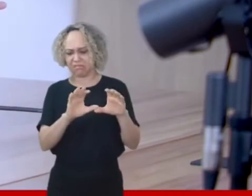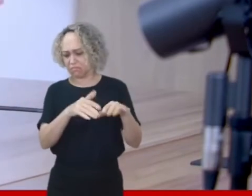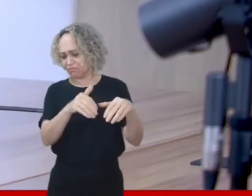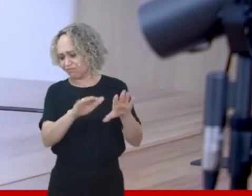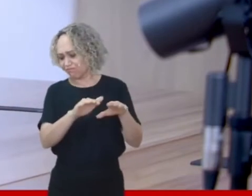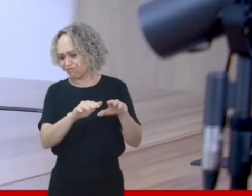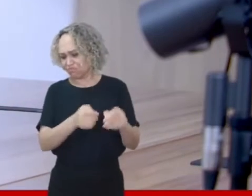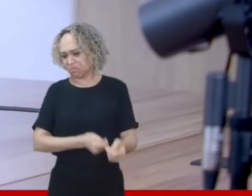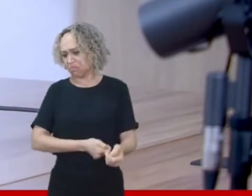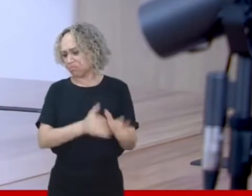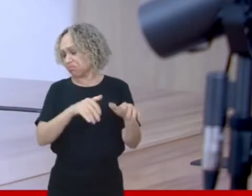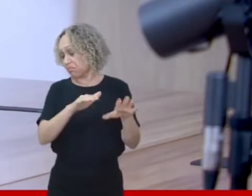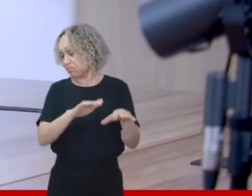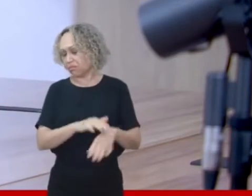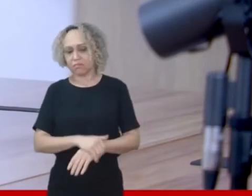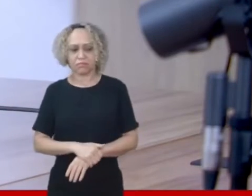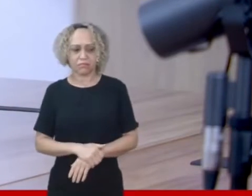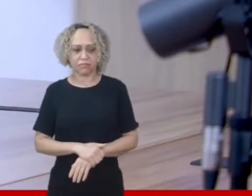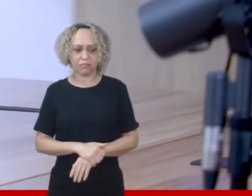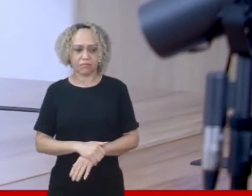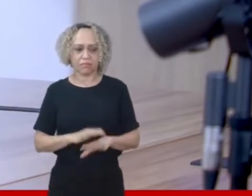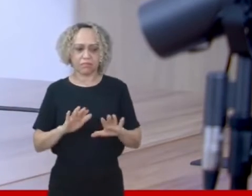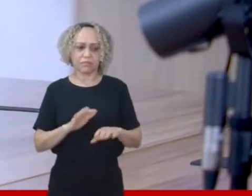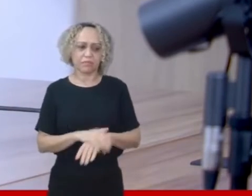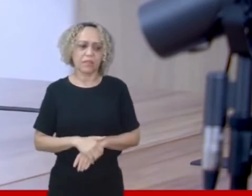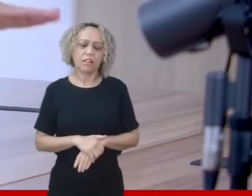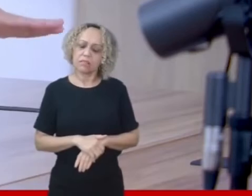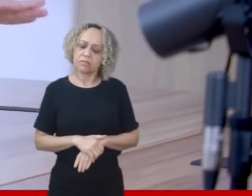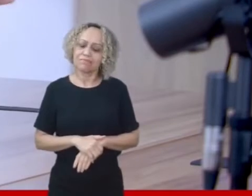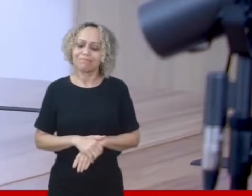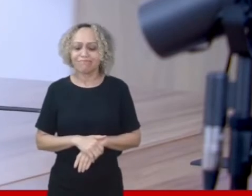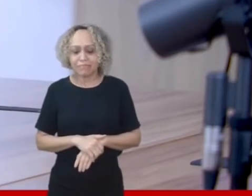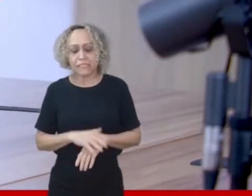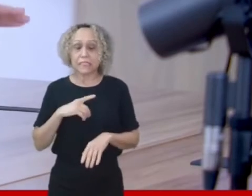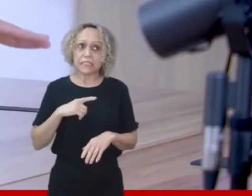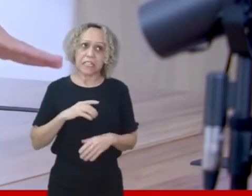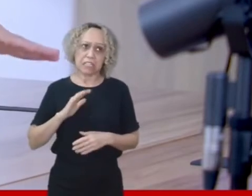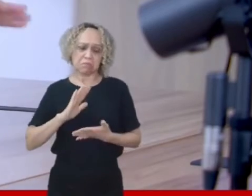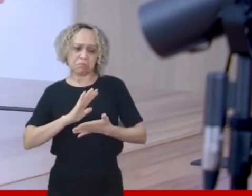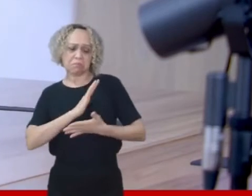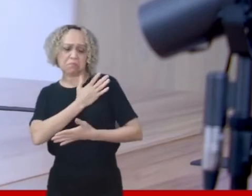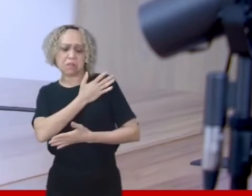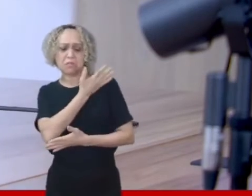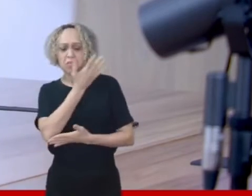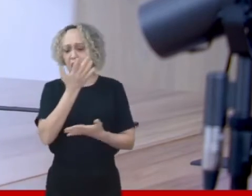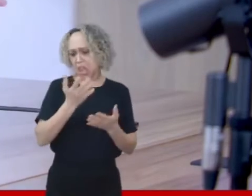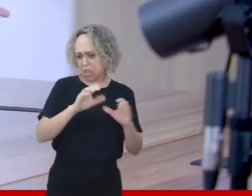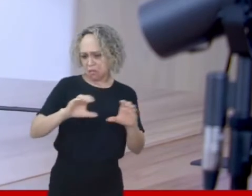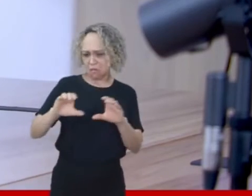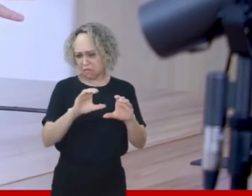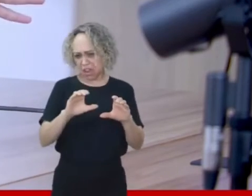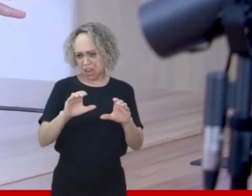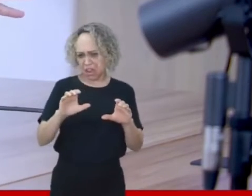e foi crescendo. Claro, a gente tem esses expoentes, mas até aquele preconceito generalizado, que é que não presta, que não sei o quê, igual o rap ainda, busca